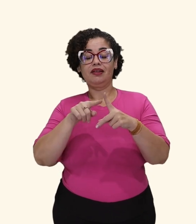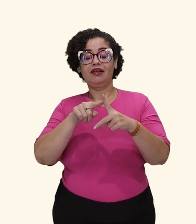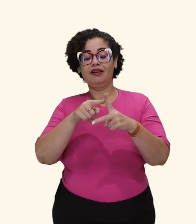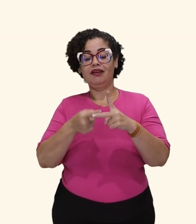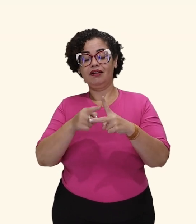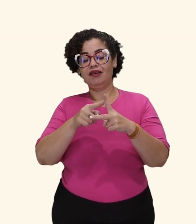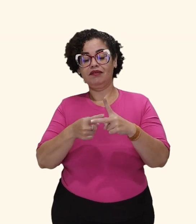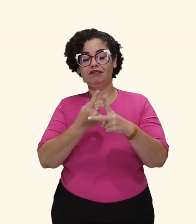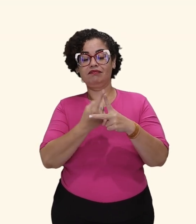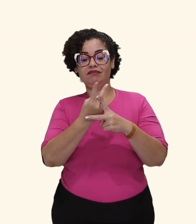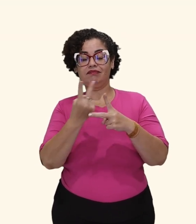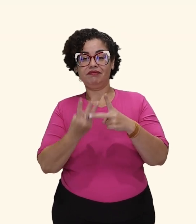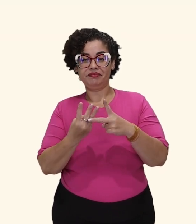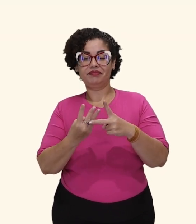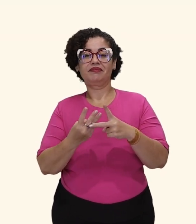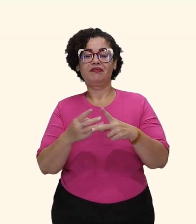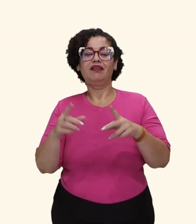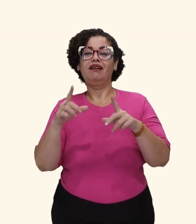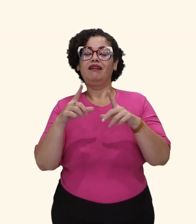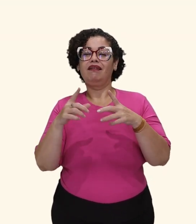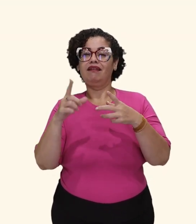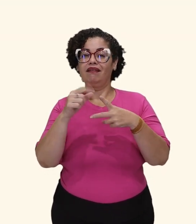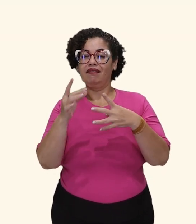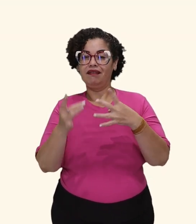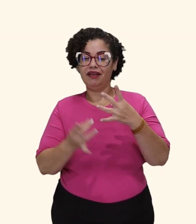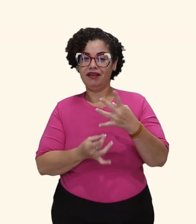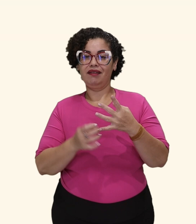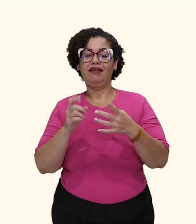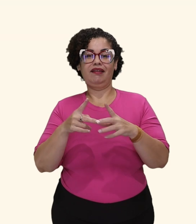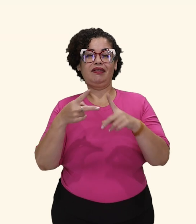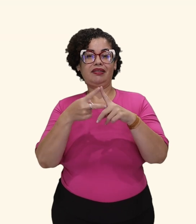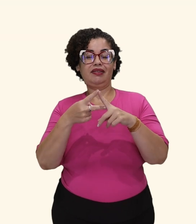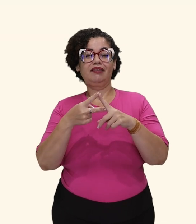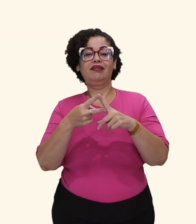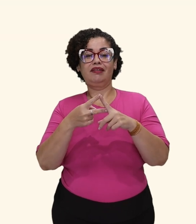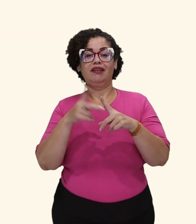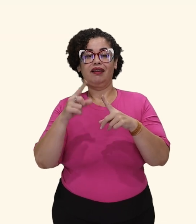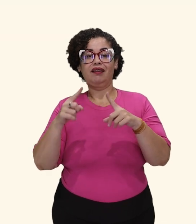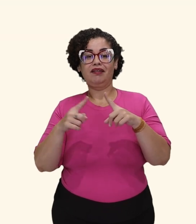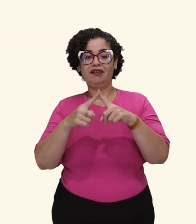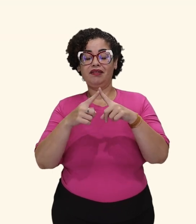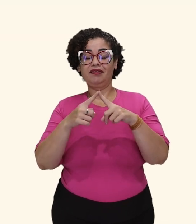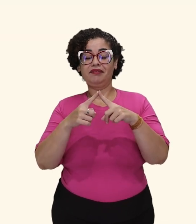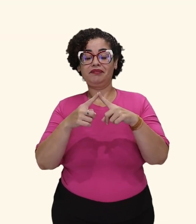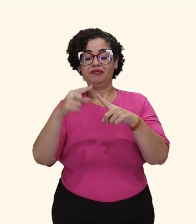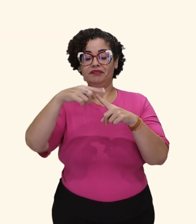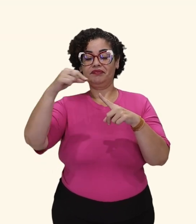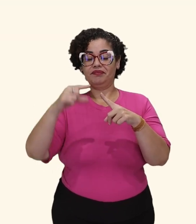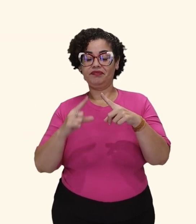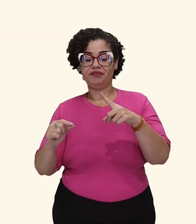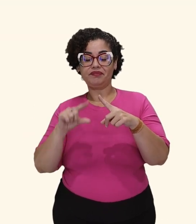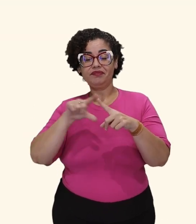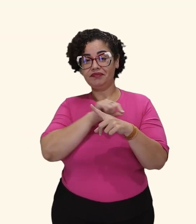3 ângulos. Outros elementos do triângulo que a gente precisa se lembrar. Primeiro deles, o vértice. Na